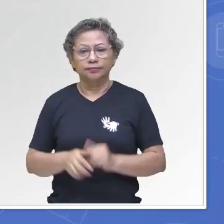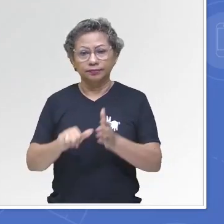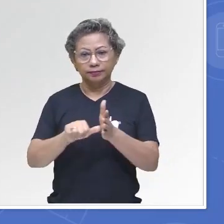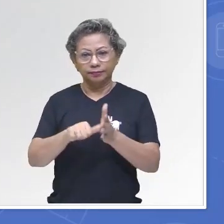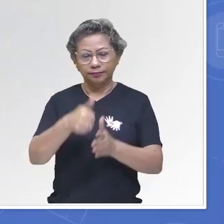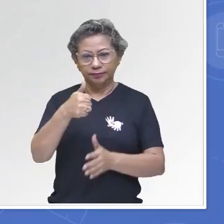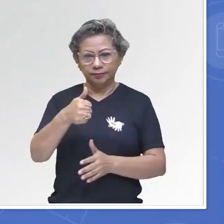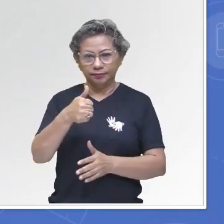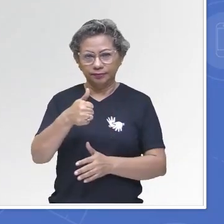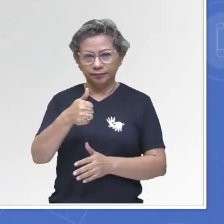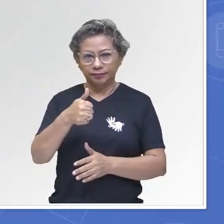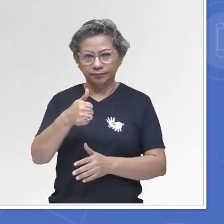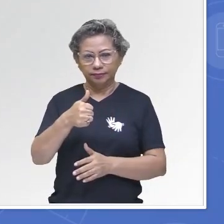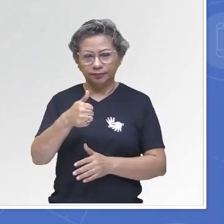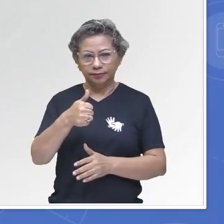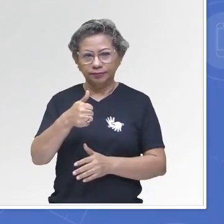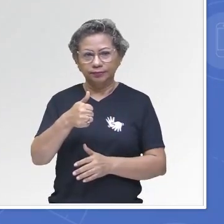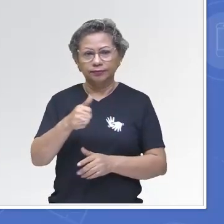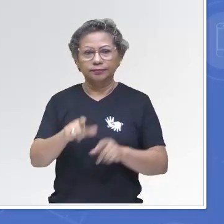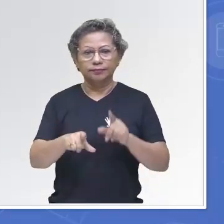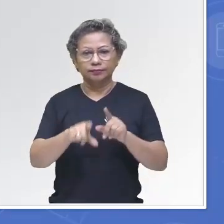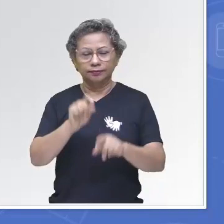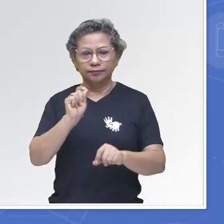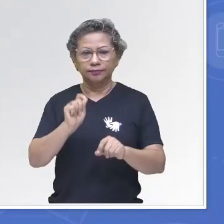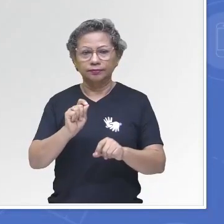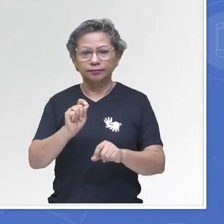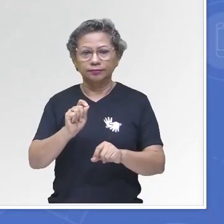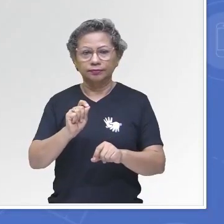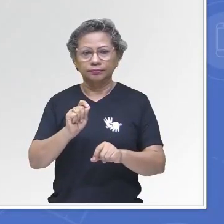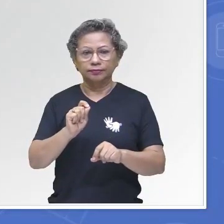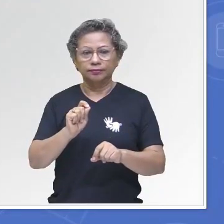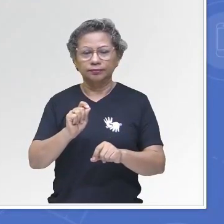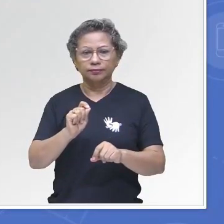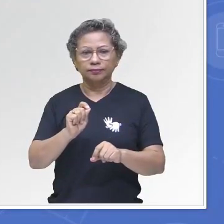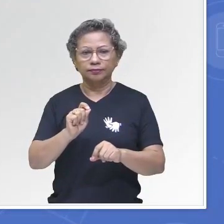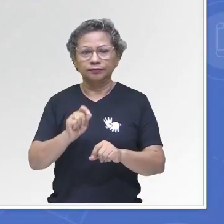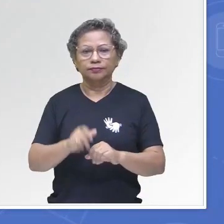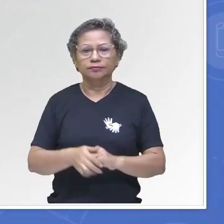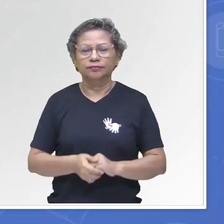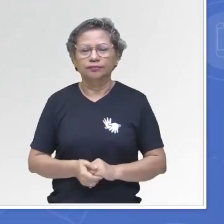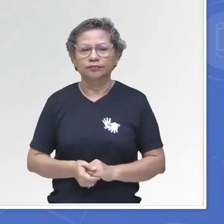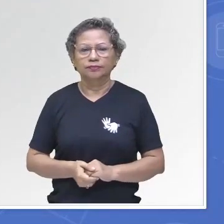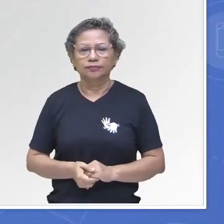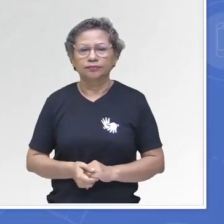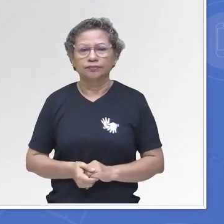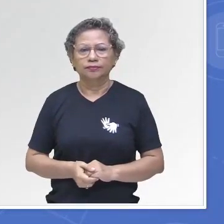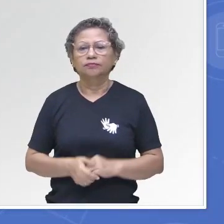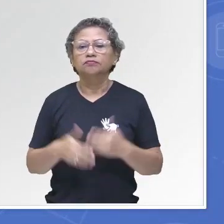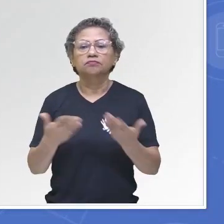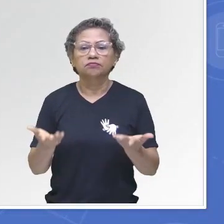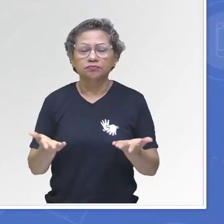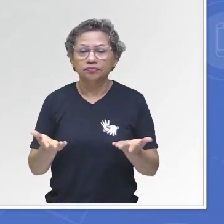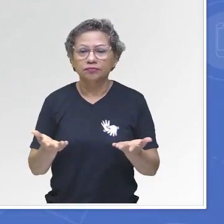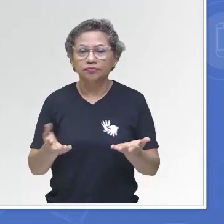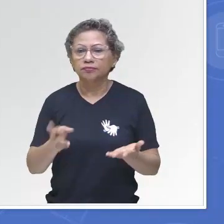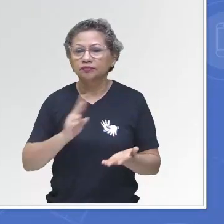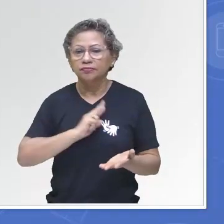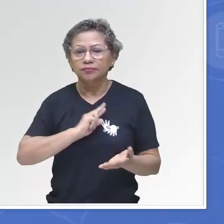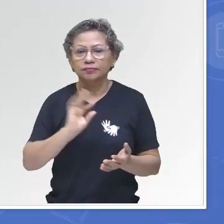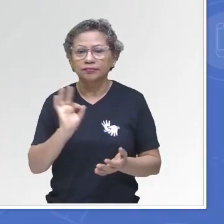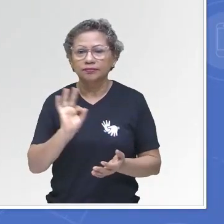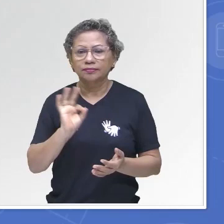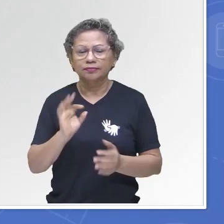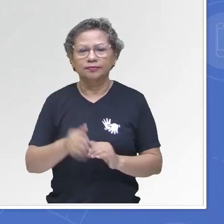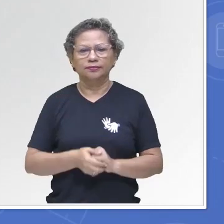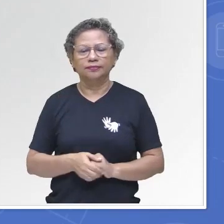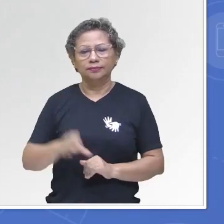a letra B, a amostra. Quanto é a amostra? Tá? Tem que responder aí. De quanto é a amostra, tá bom? Vamos